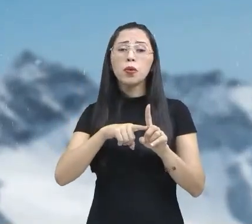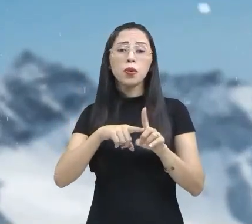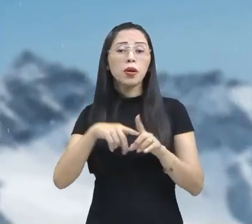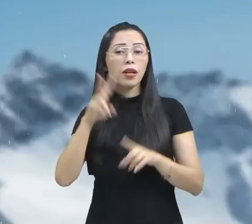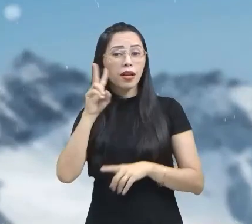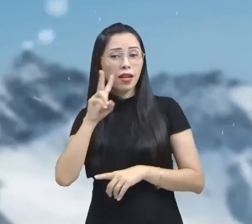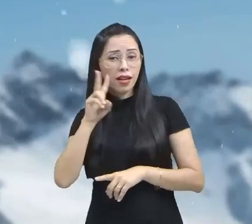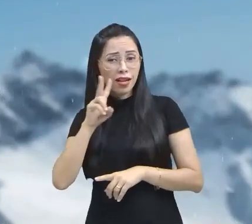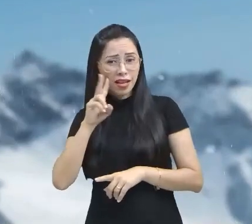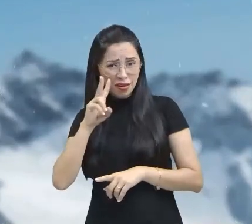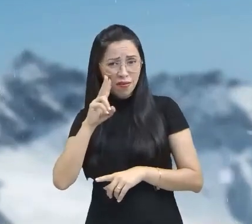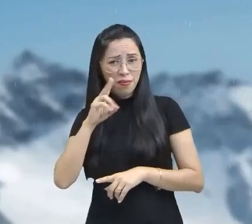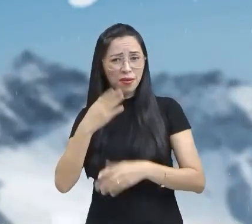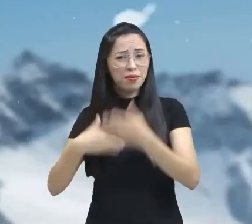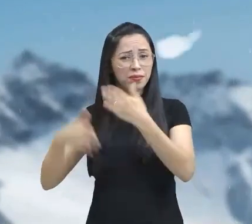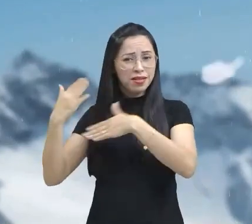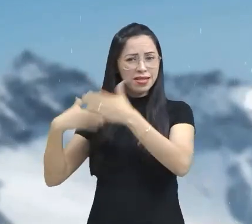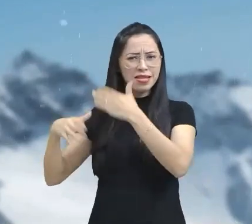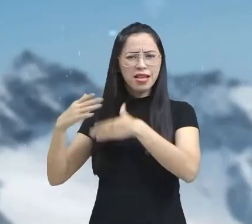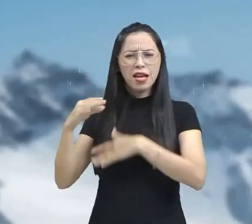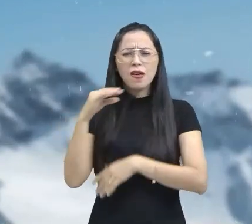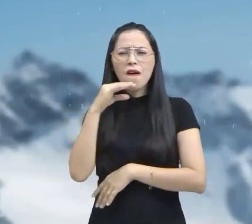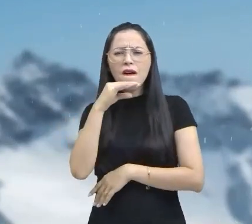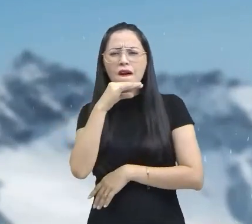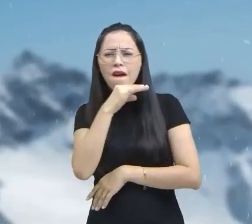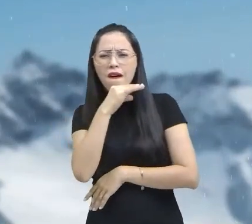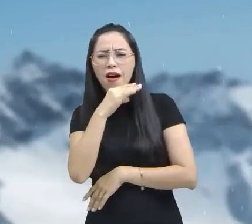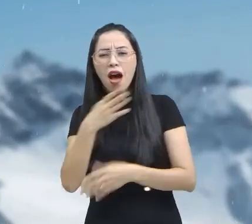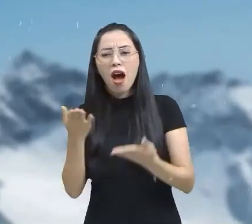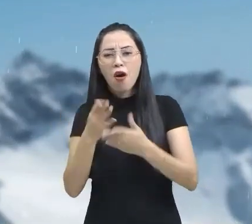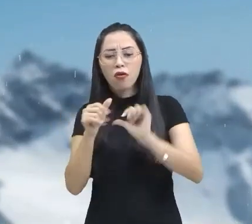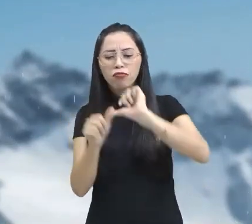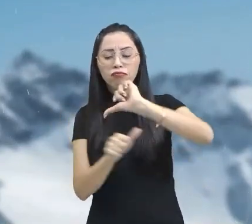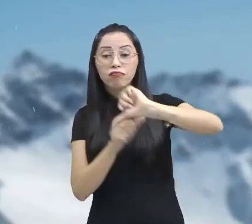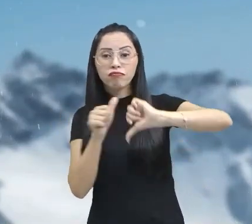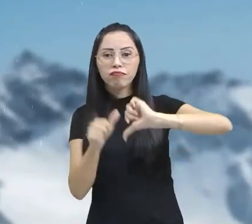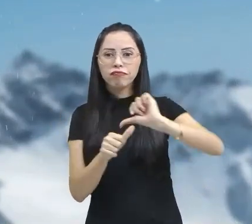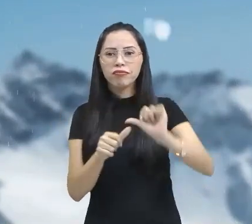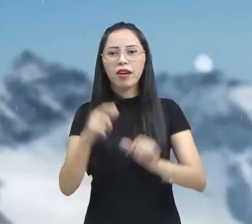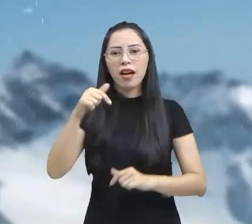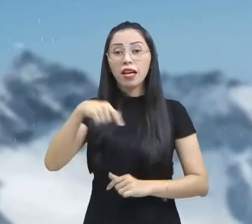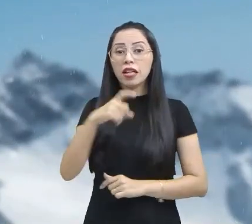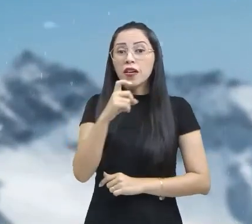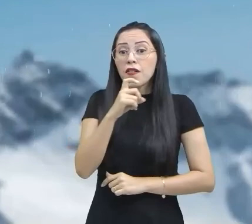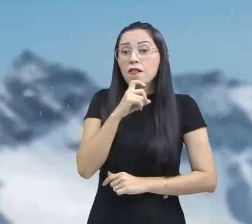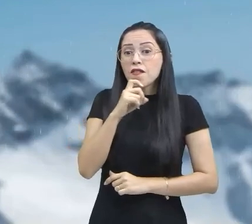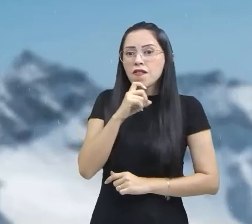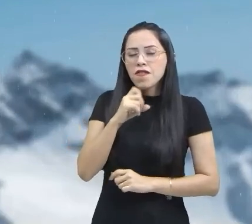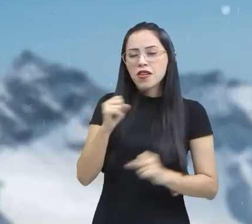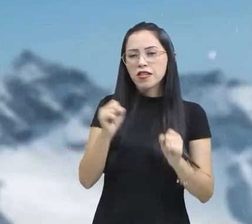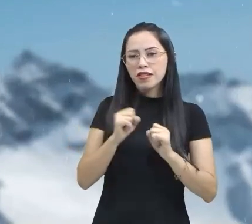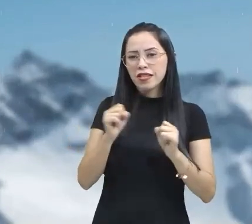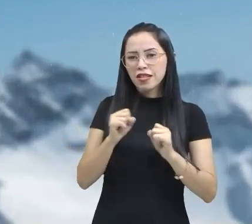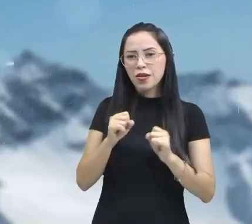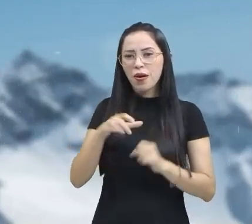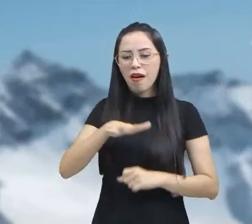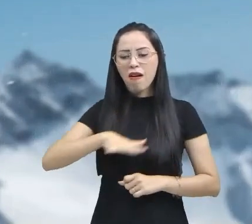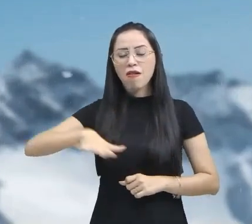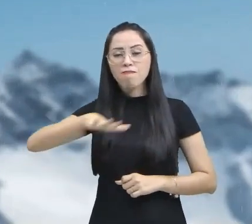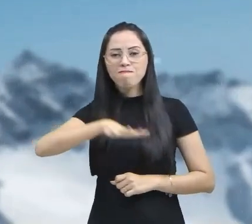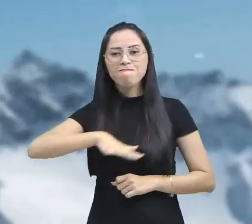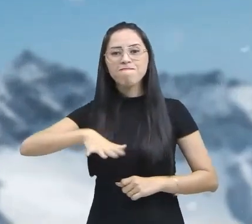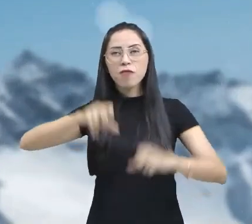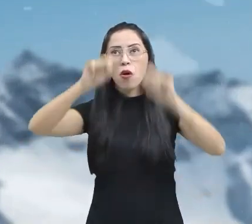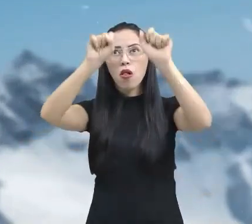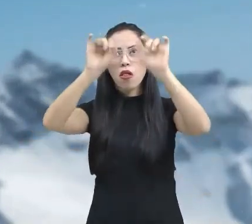verdade, 50 graus. Estamos aqui agora na região onde neva o tempo todo, falando sobre temperaturas baixas.